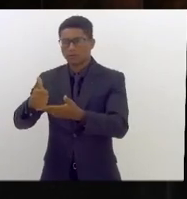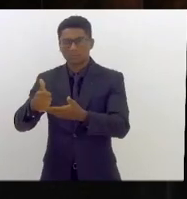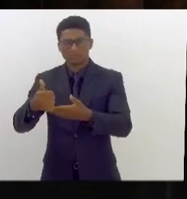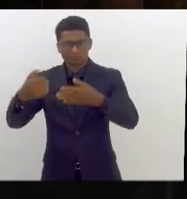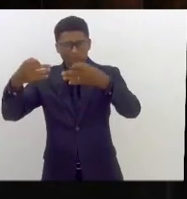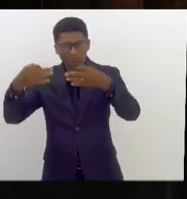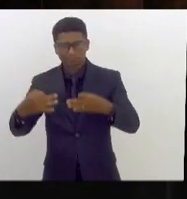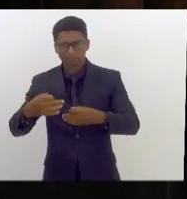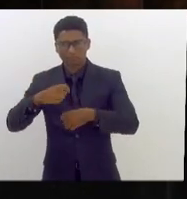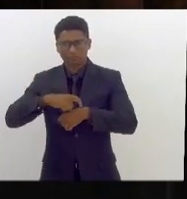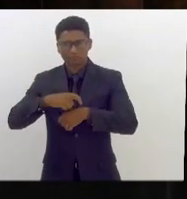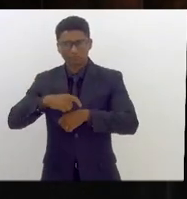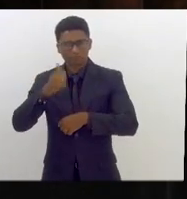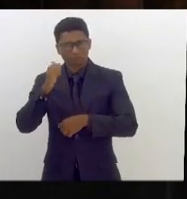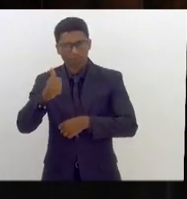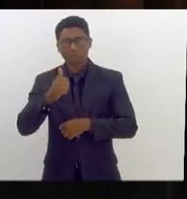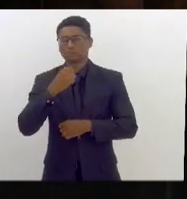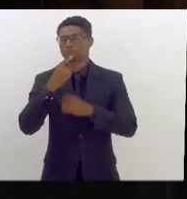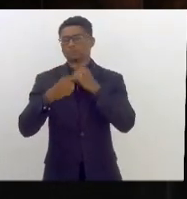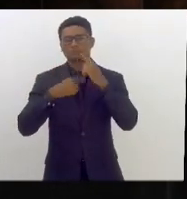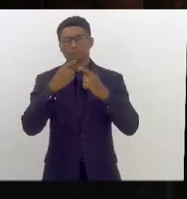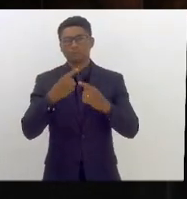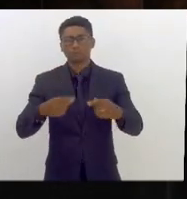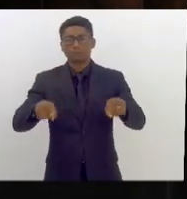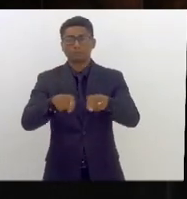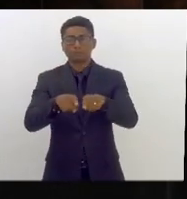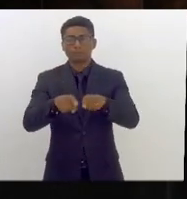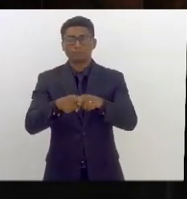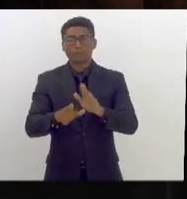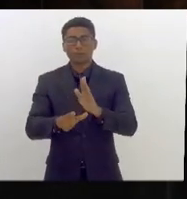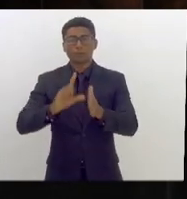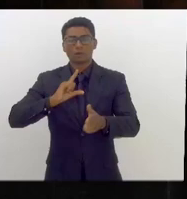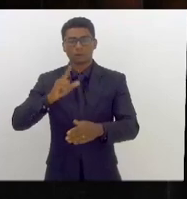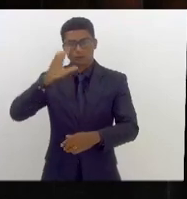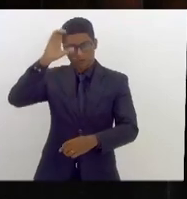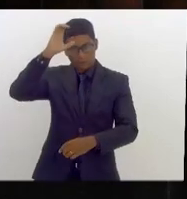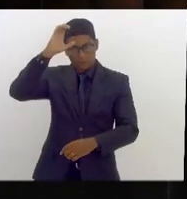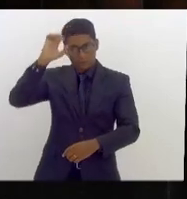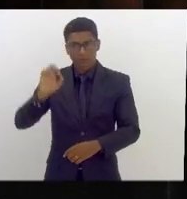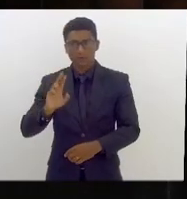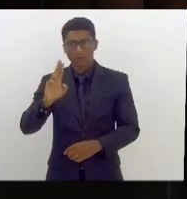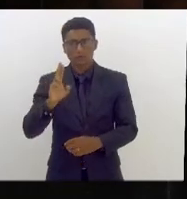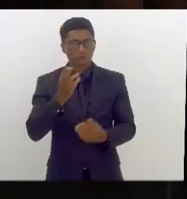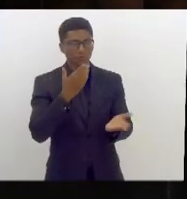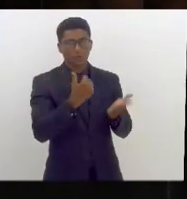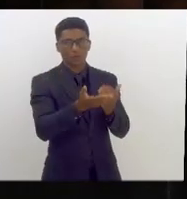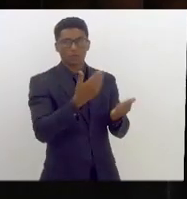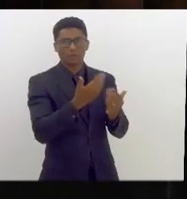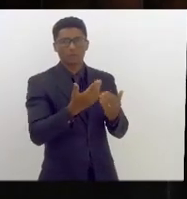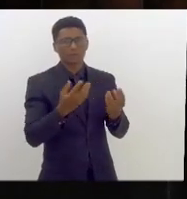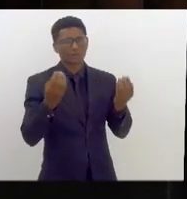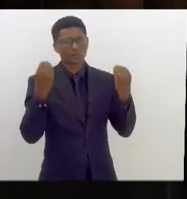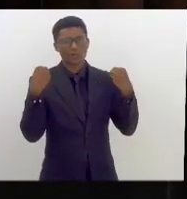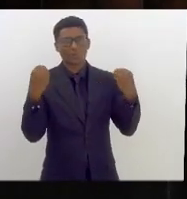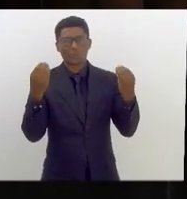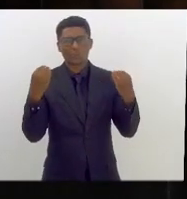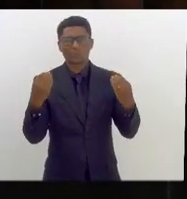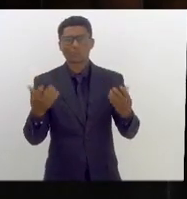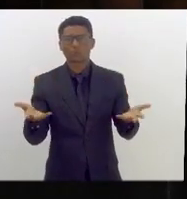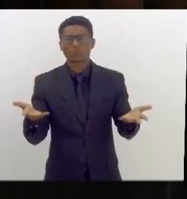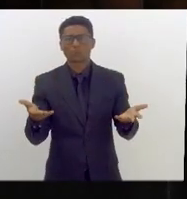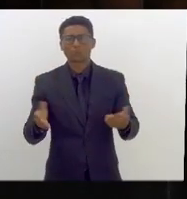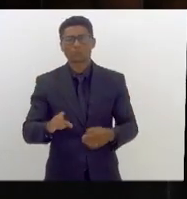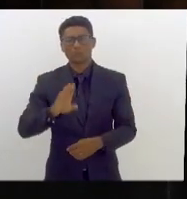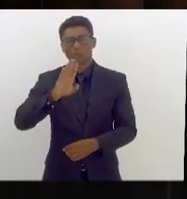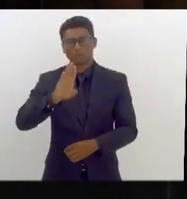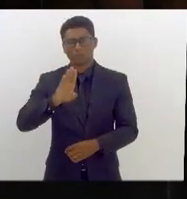Tia Ju o quanto que é escandaloso, o quanto que atenta à dignidade humana o que é hoje o uso do BRT